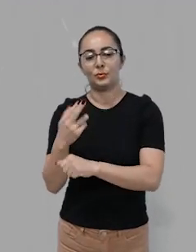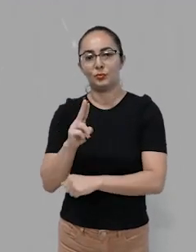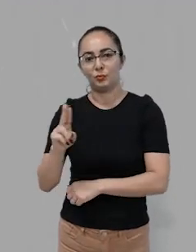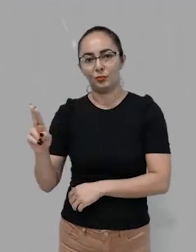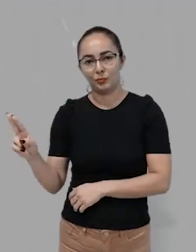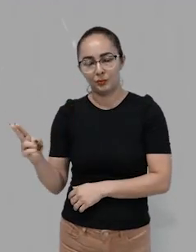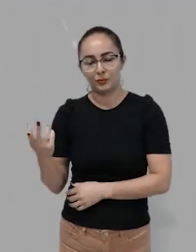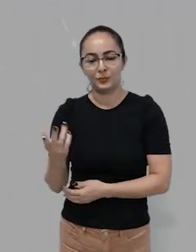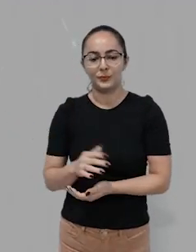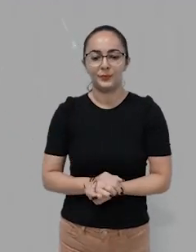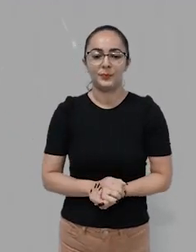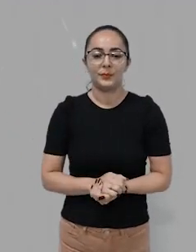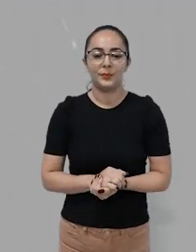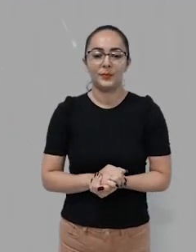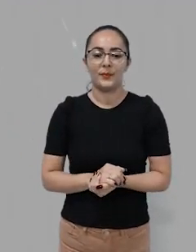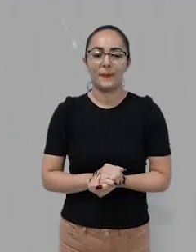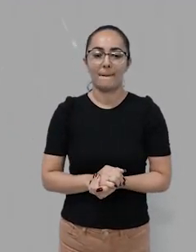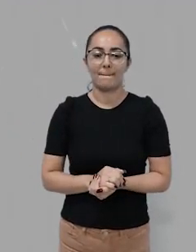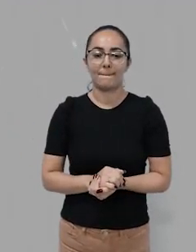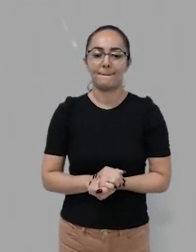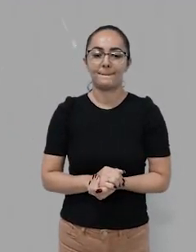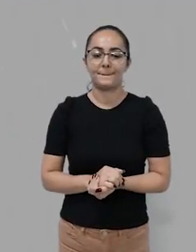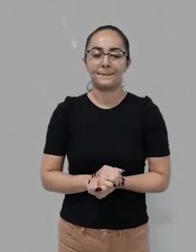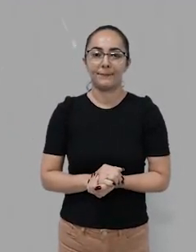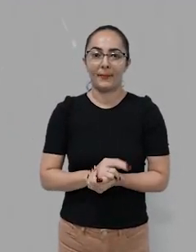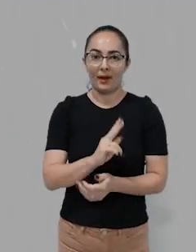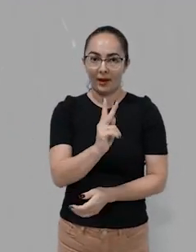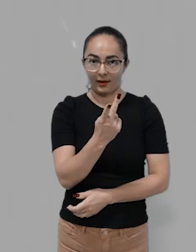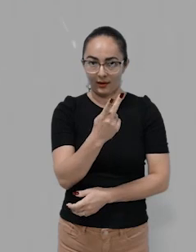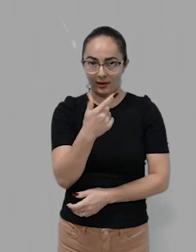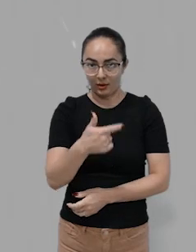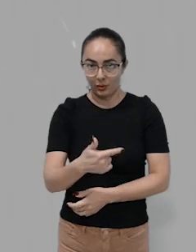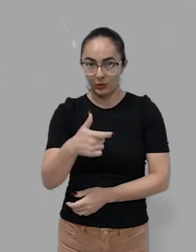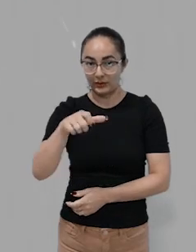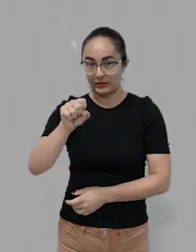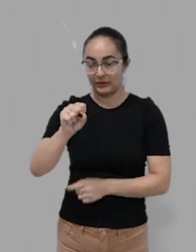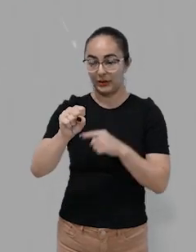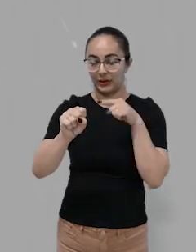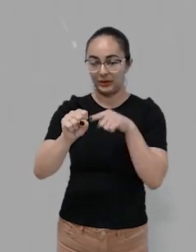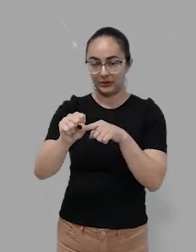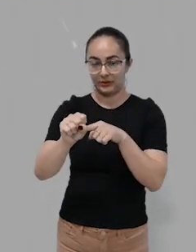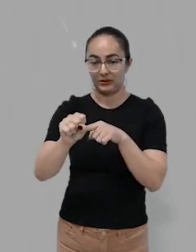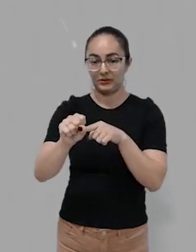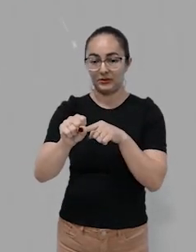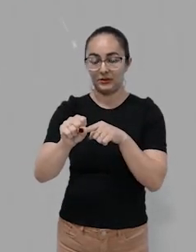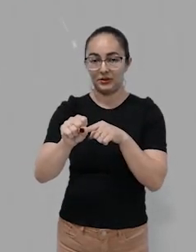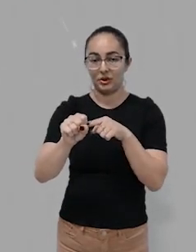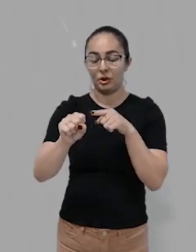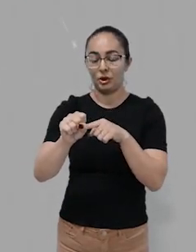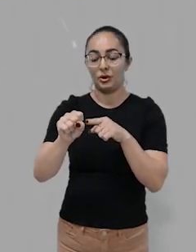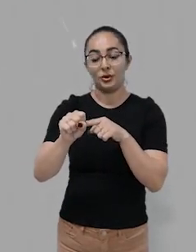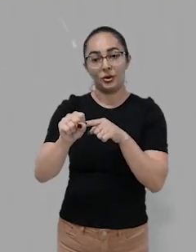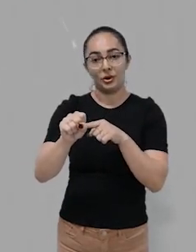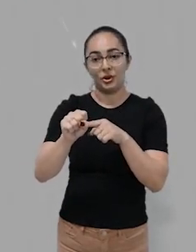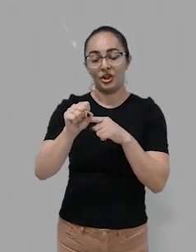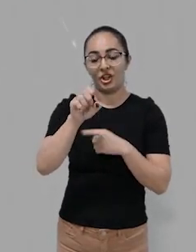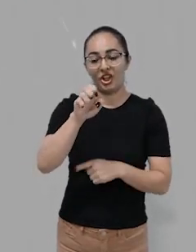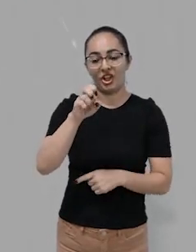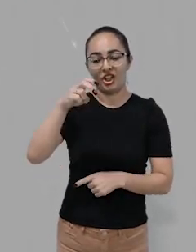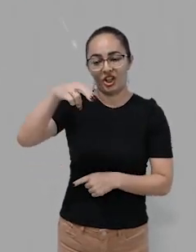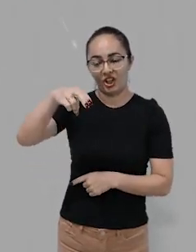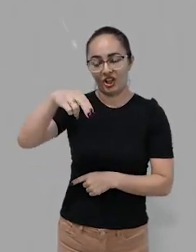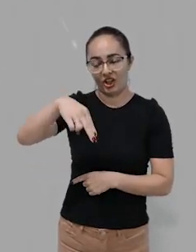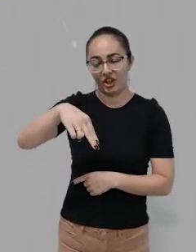bromídrico. O H2S. Bom, o S é o enxofre. Só que a gente vai trabalhar com o nome dele